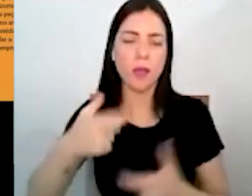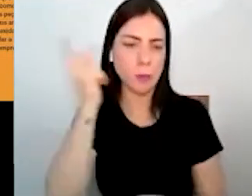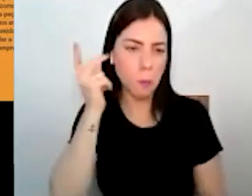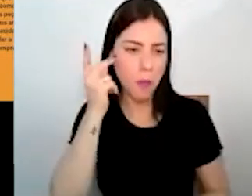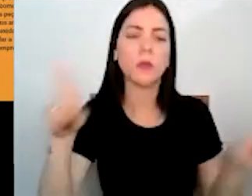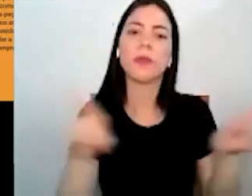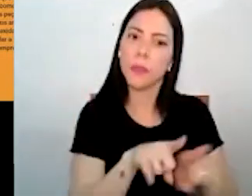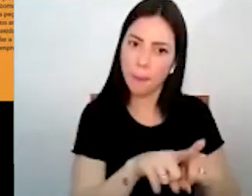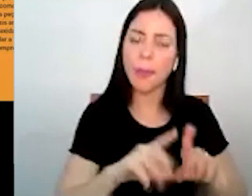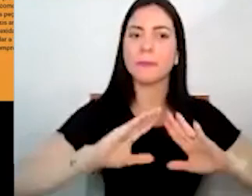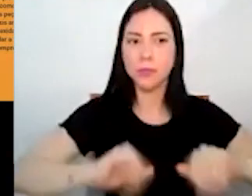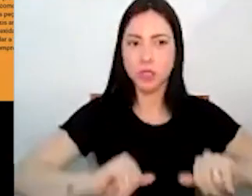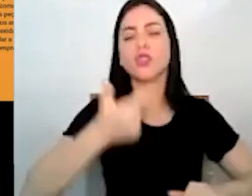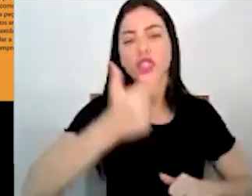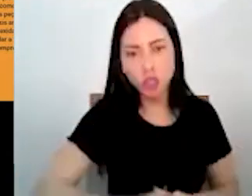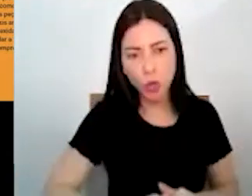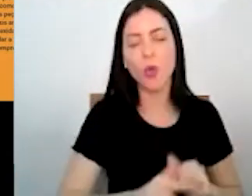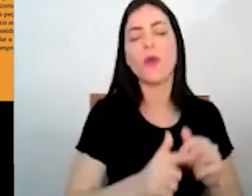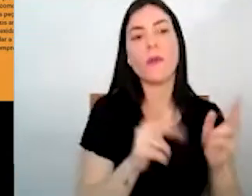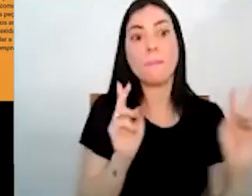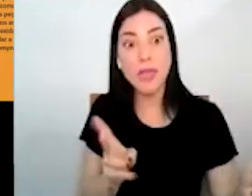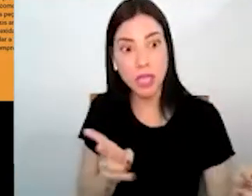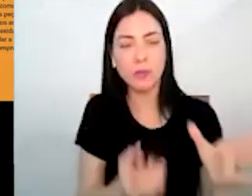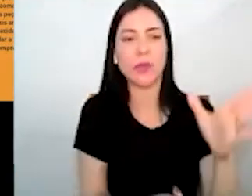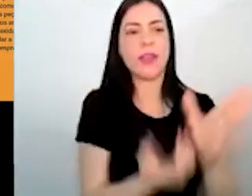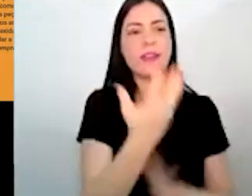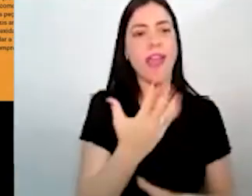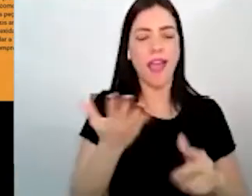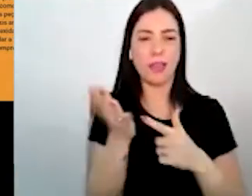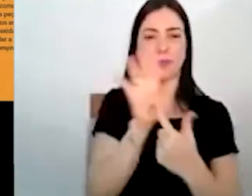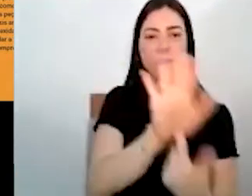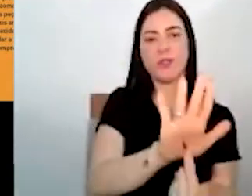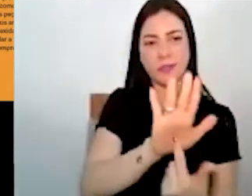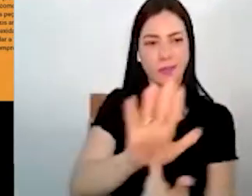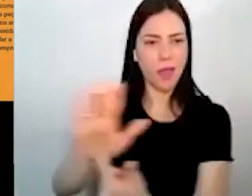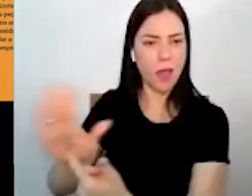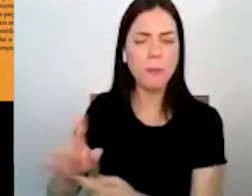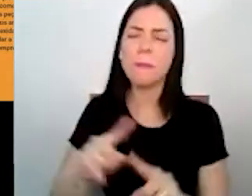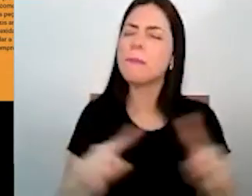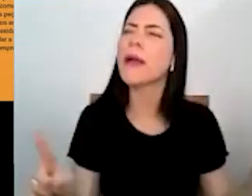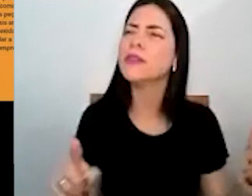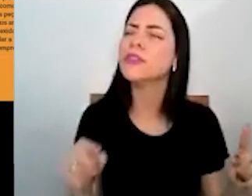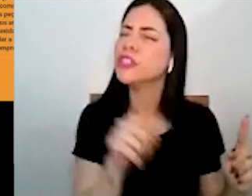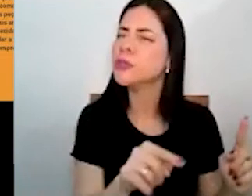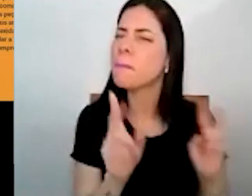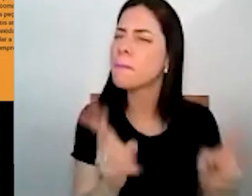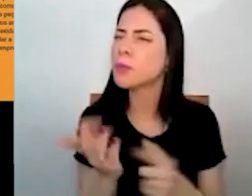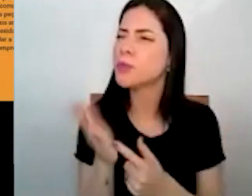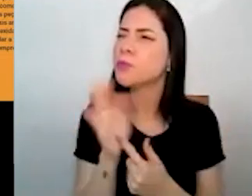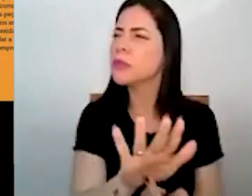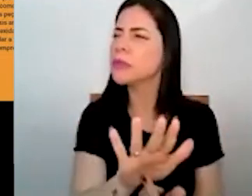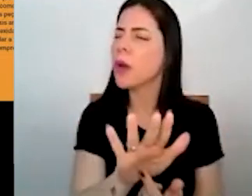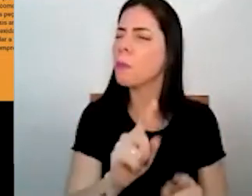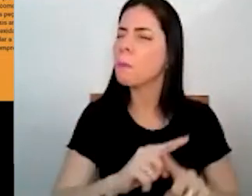desafio de como é que a gente remontava a mesma exposição, mas com uma cara diferente. Como é que a